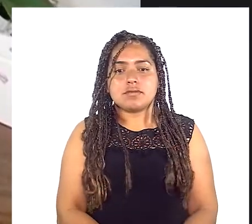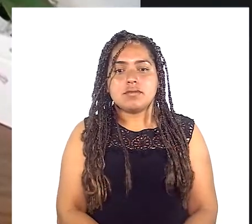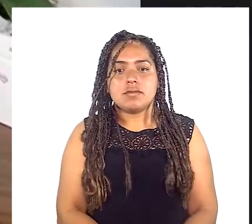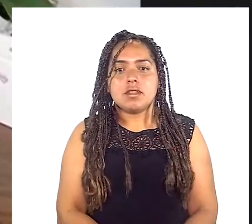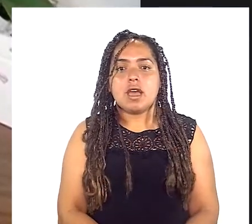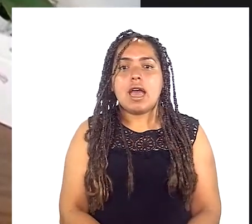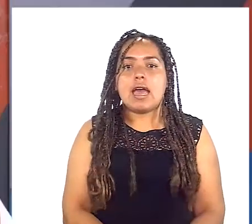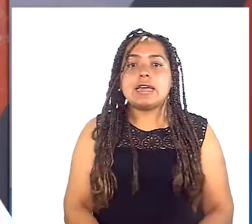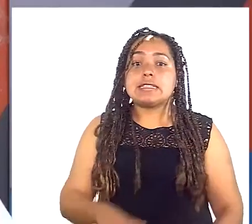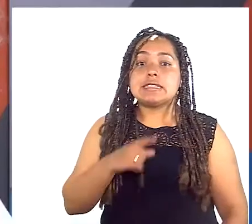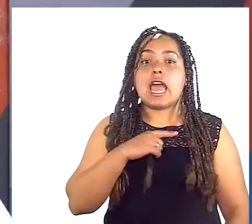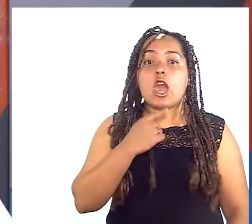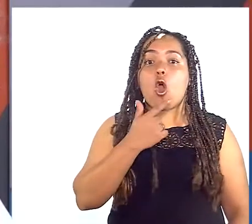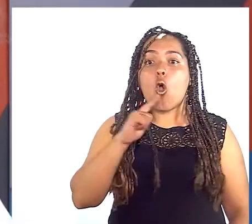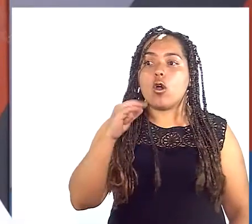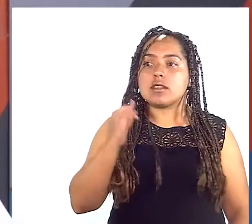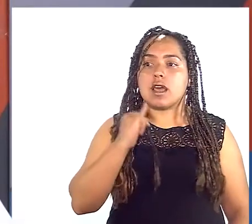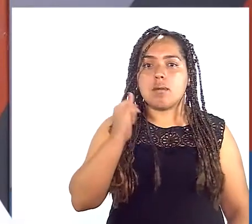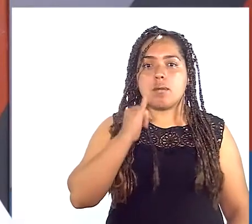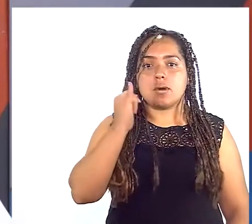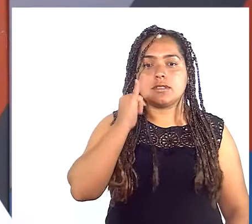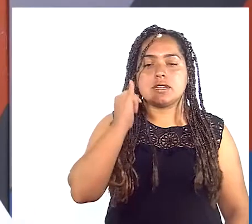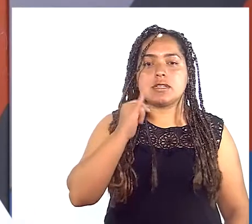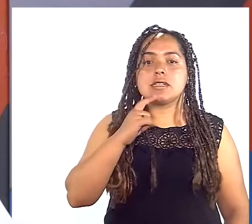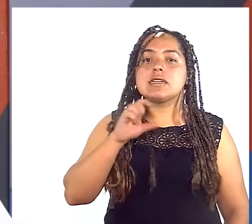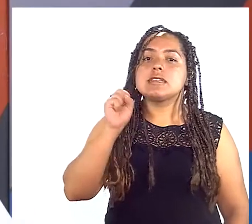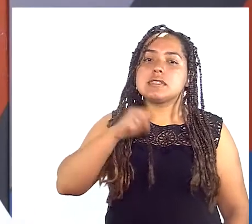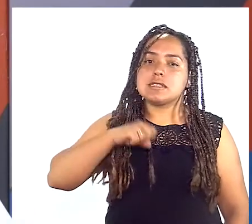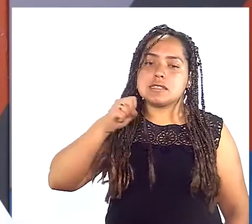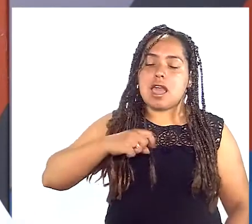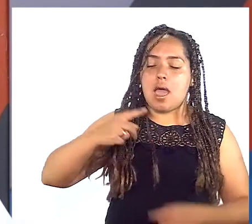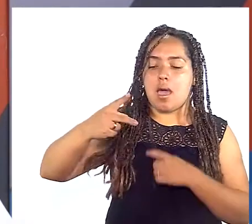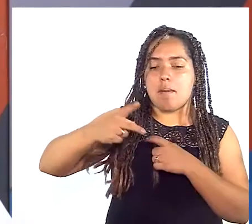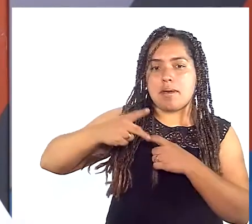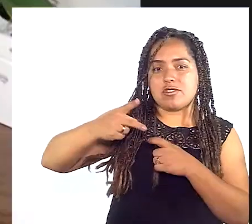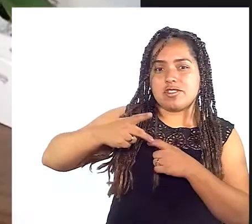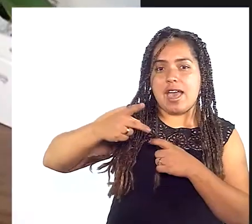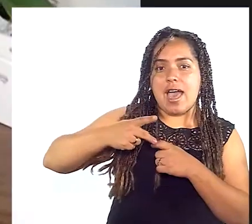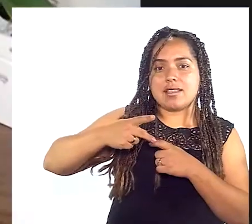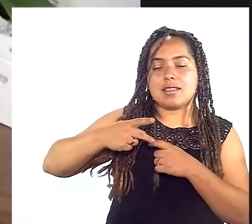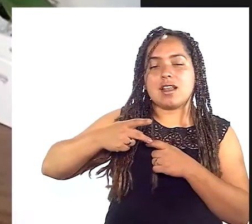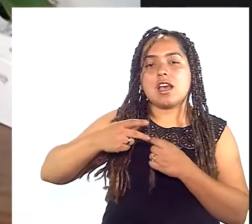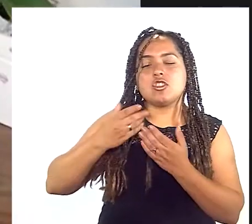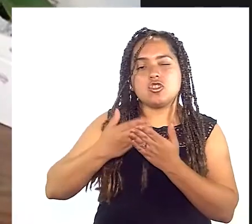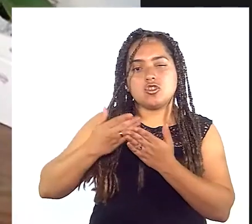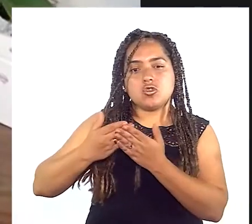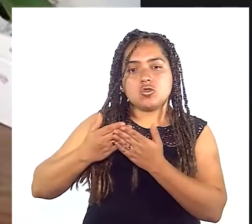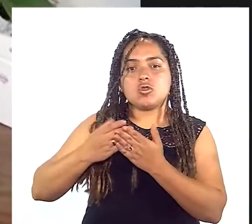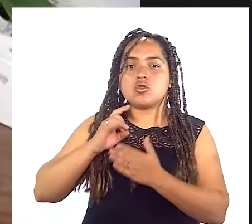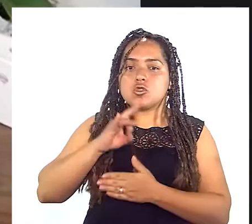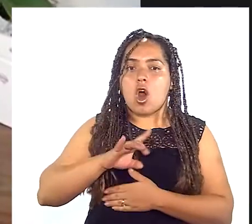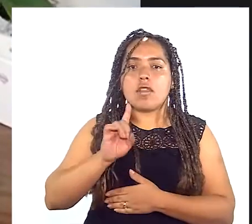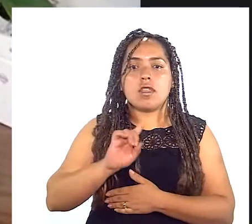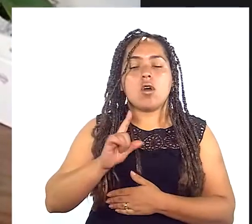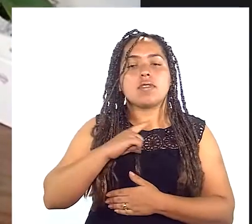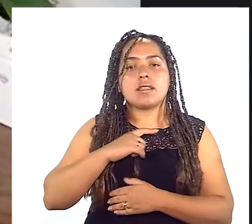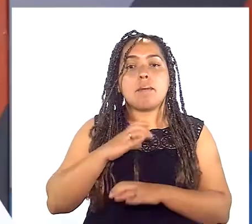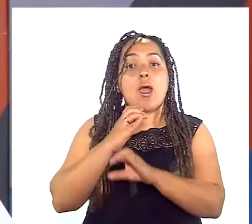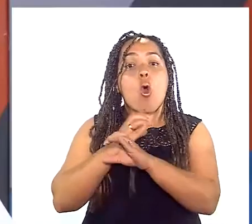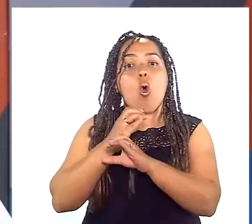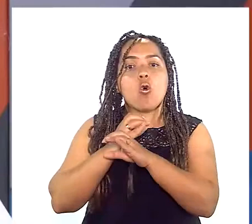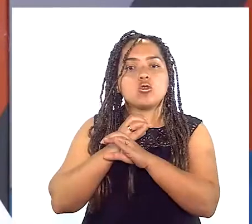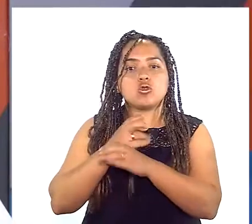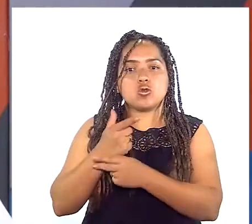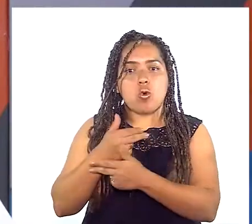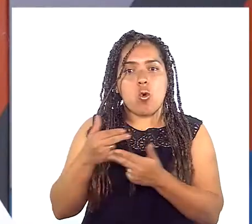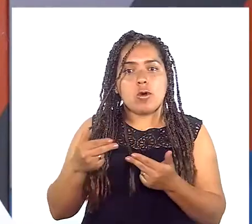a senhora, além de pediatra, a senhora ainda tem uma outra especialidade, não é verdade? Sim, sou reumatologista infantil, isso mesmo. Conta pra gente